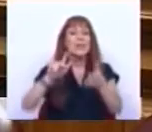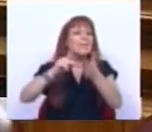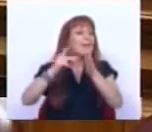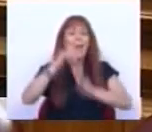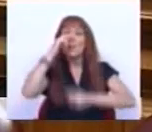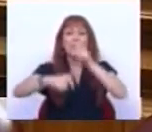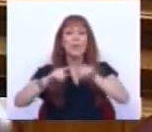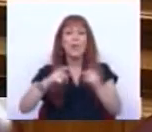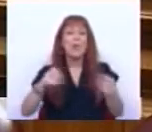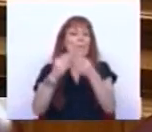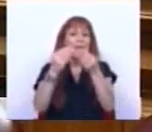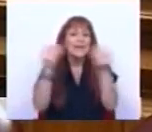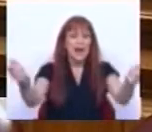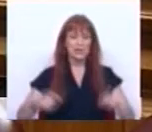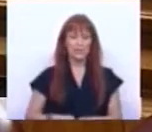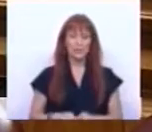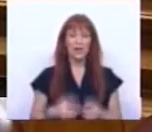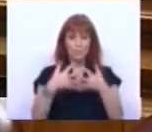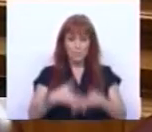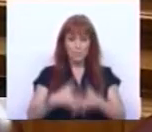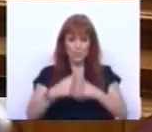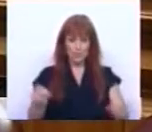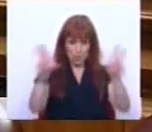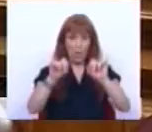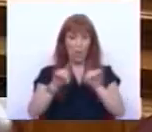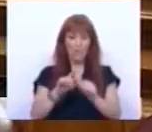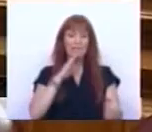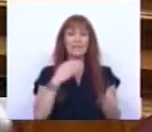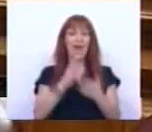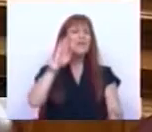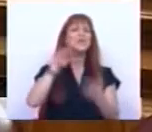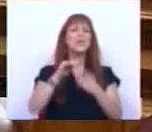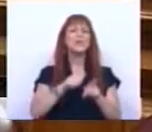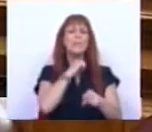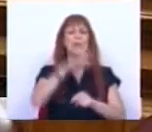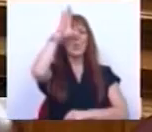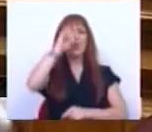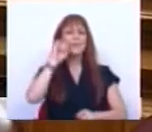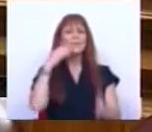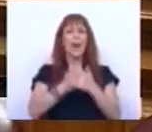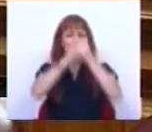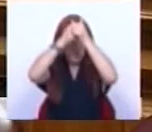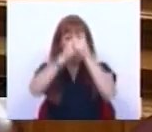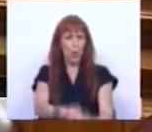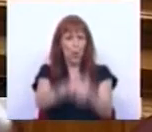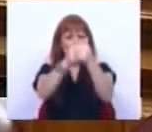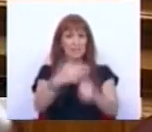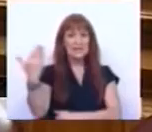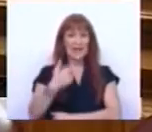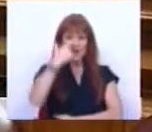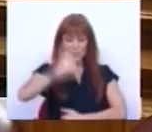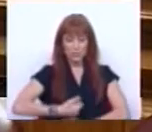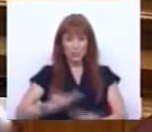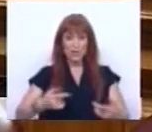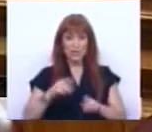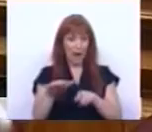técnicos, humanos ou materiais. Uma reestruturação que leva a soluções que permitam ao Estado garantir o cumprimento dos direitos humanos